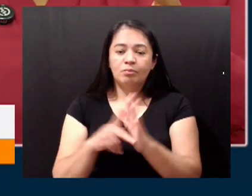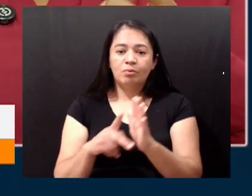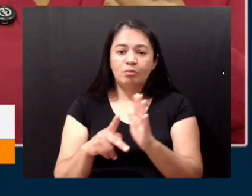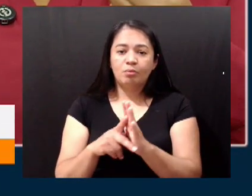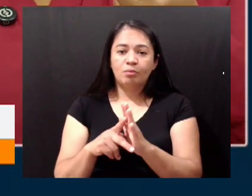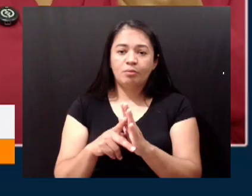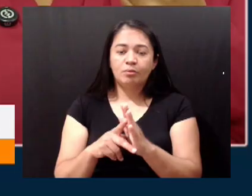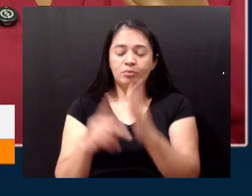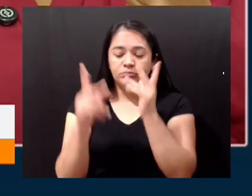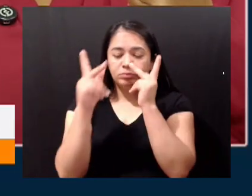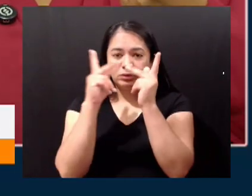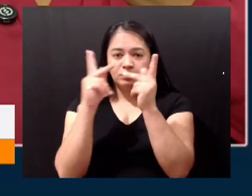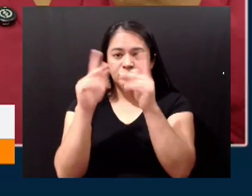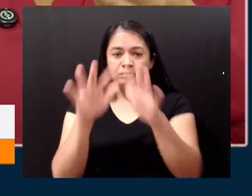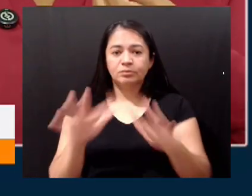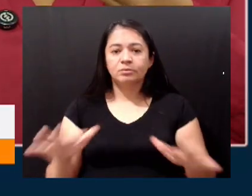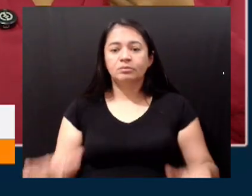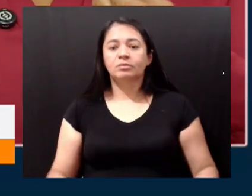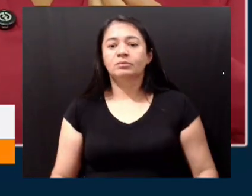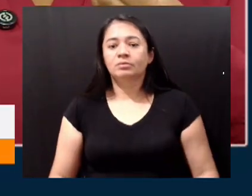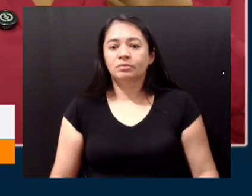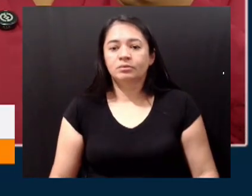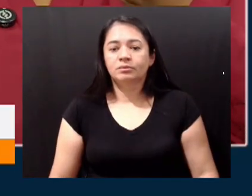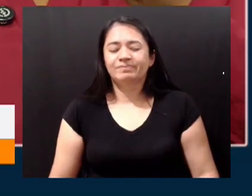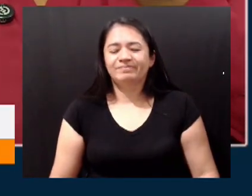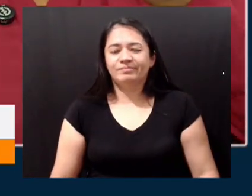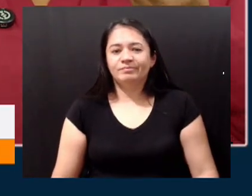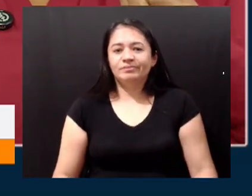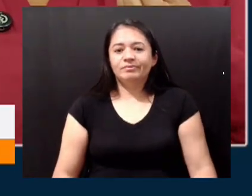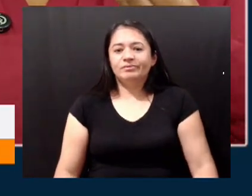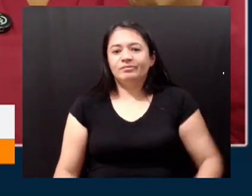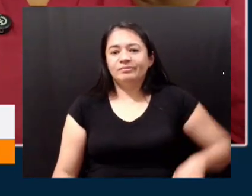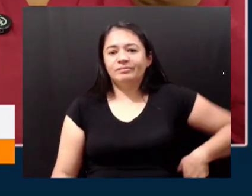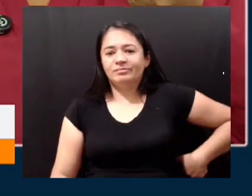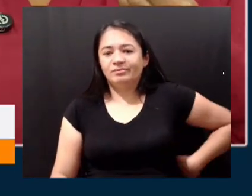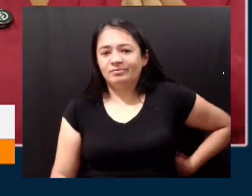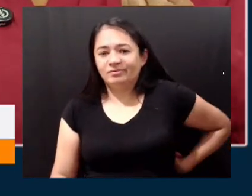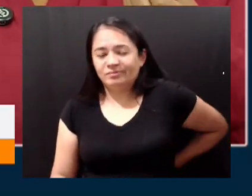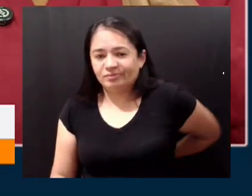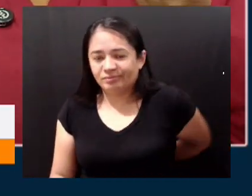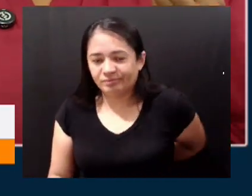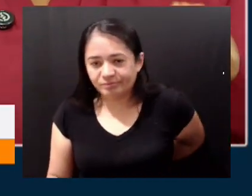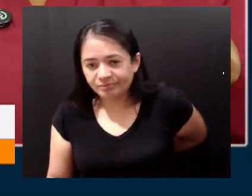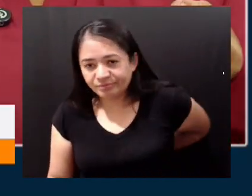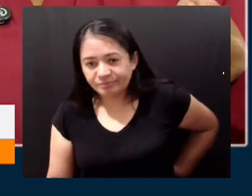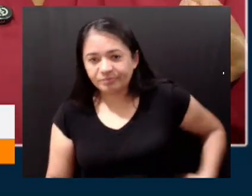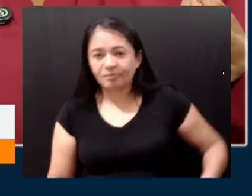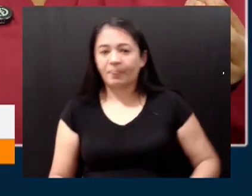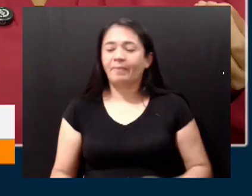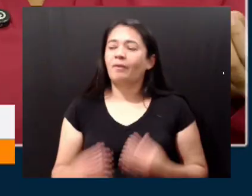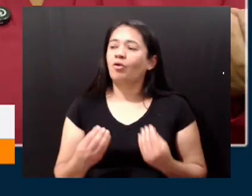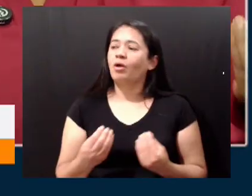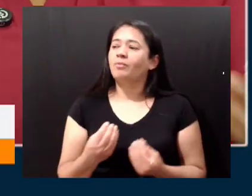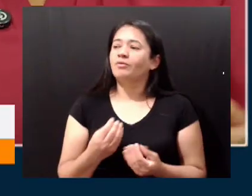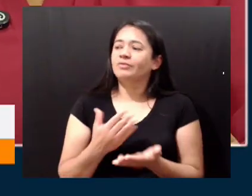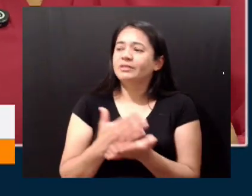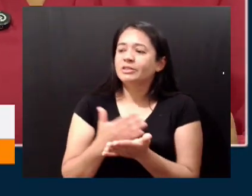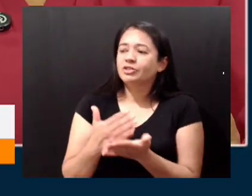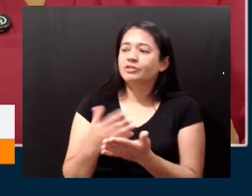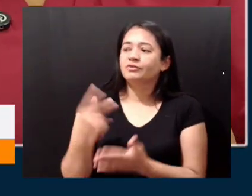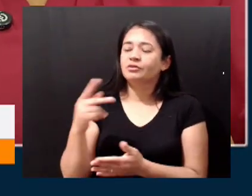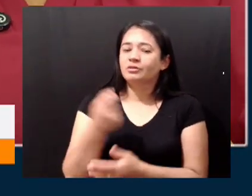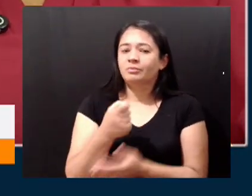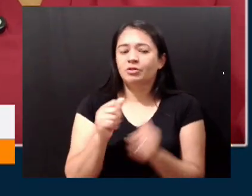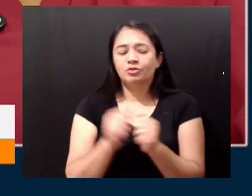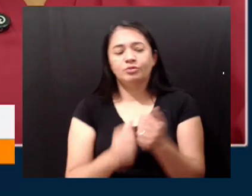psiquiátricos, né, Uhum. porque você não pode dividir o seu remedinho com o coleguinha. Não é isso, doutora?